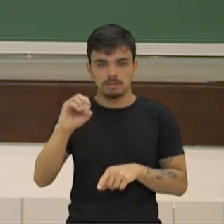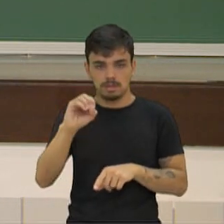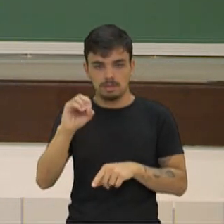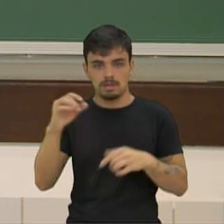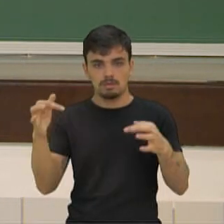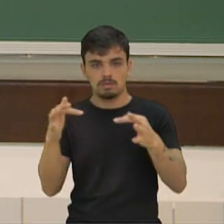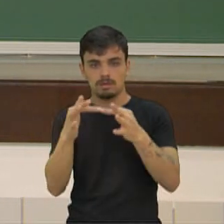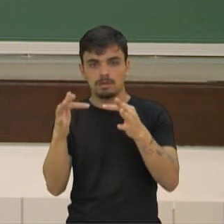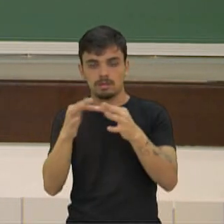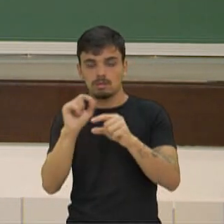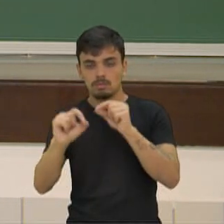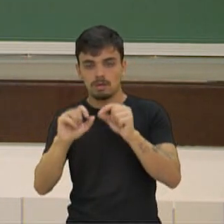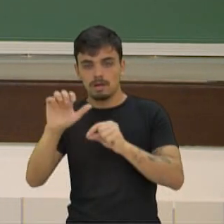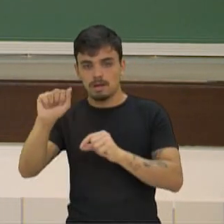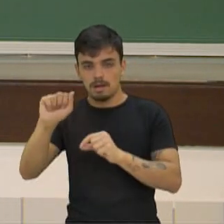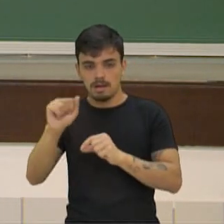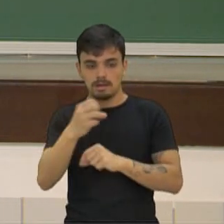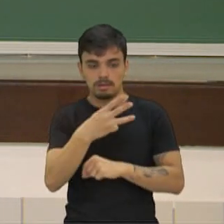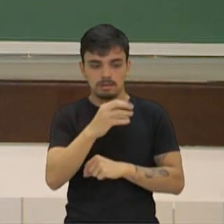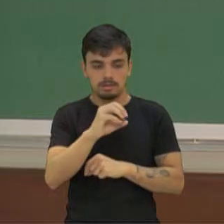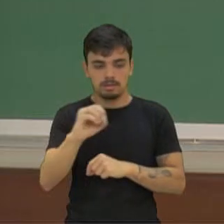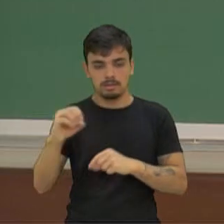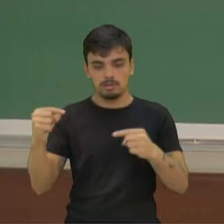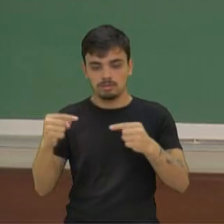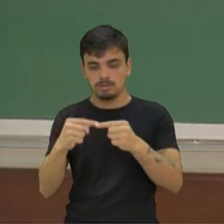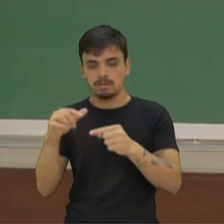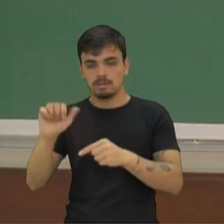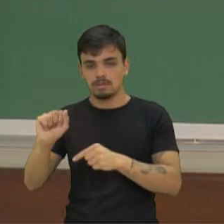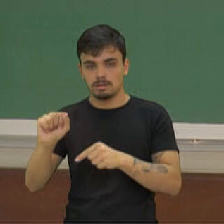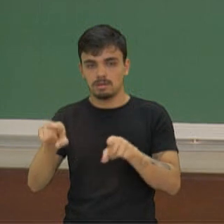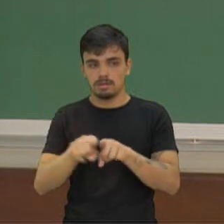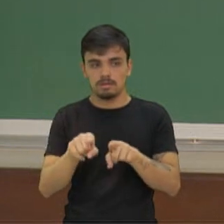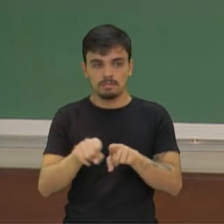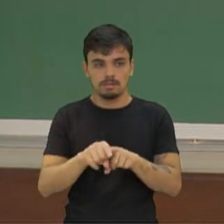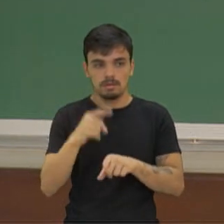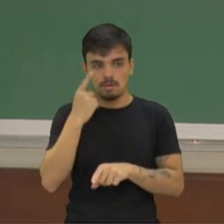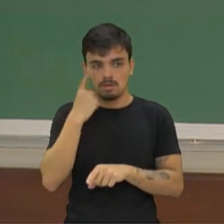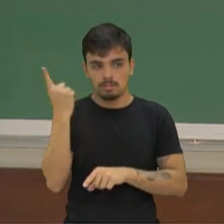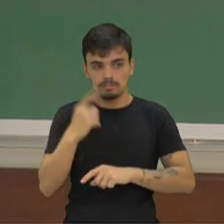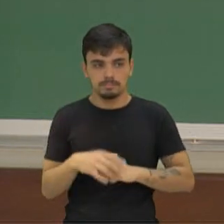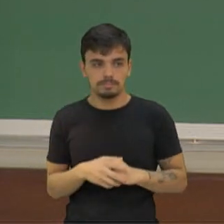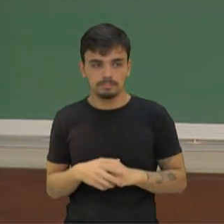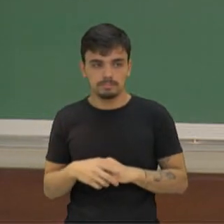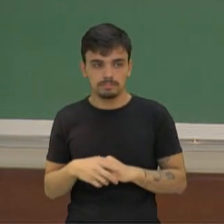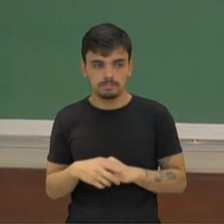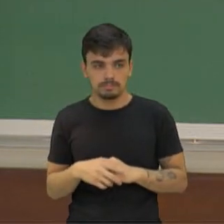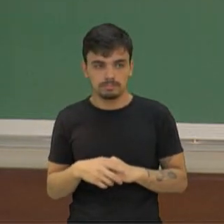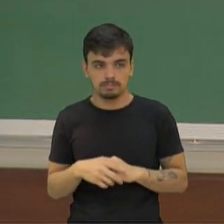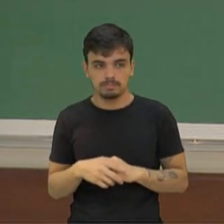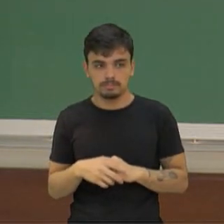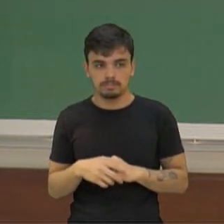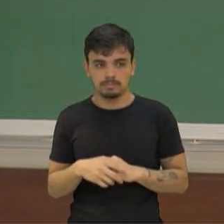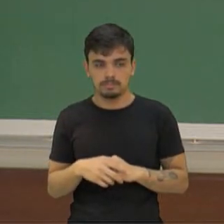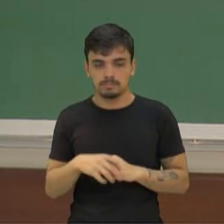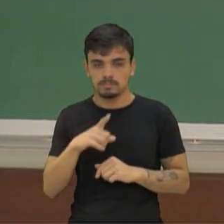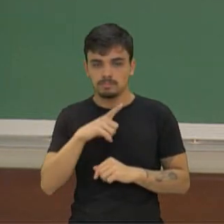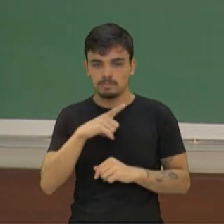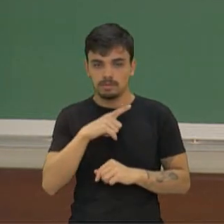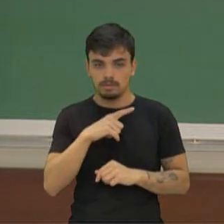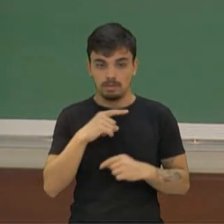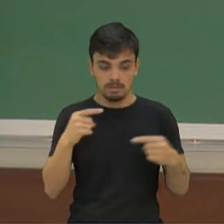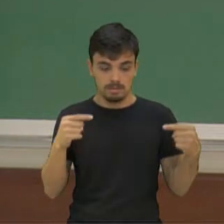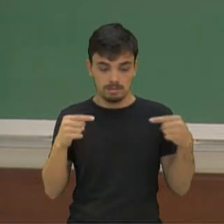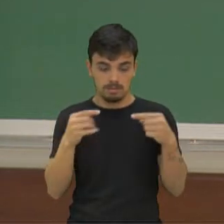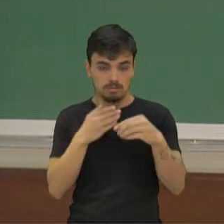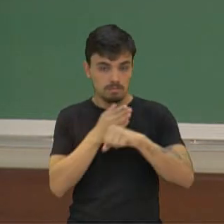A e o R2 com 200 ohms ligados no ponto A. A corrente I1 entra e a corrente I2 e I3